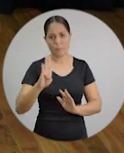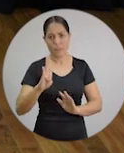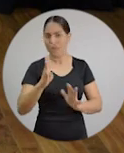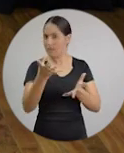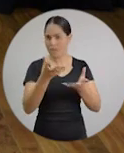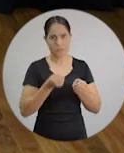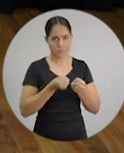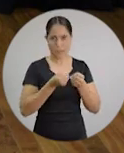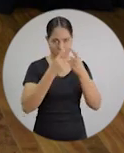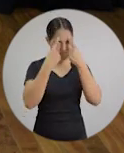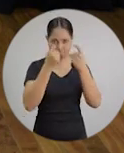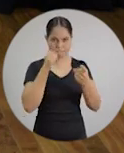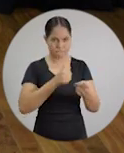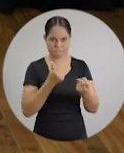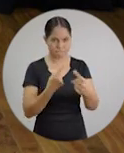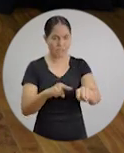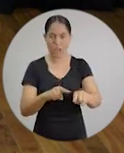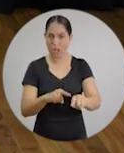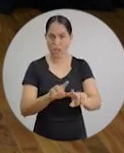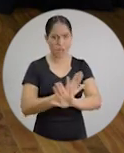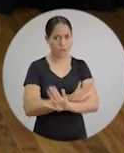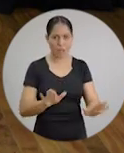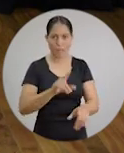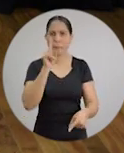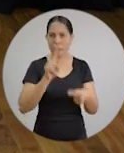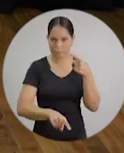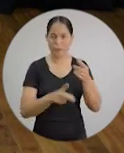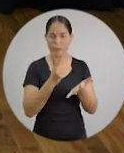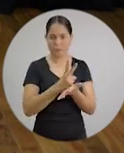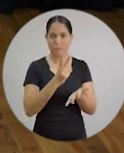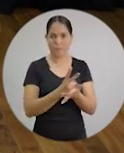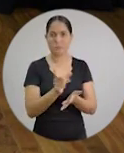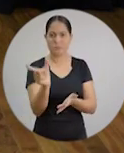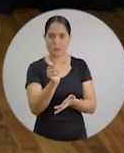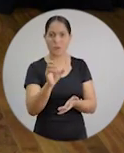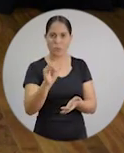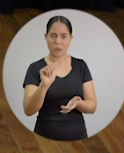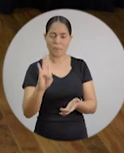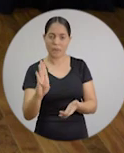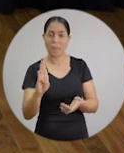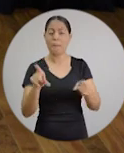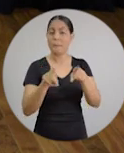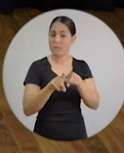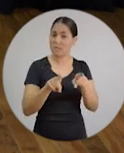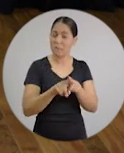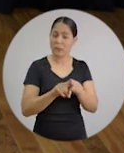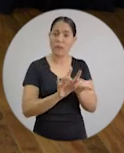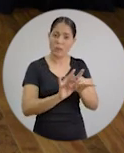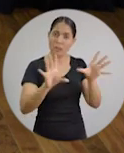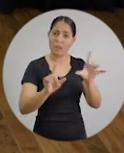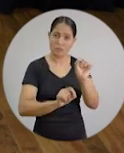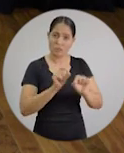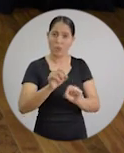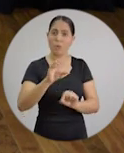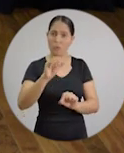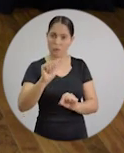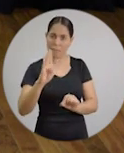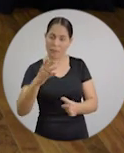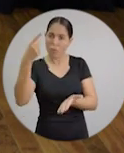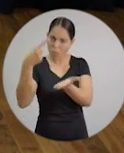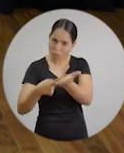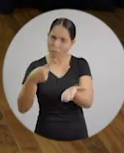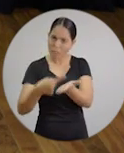não aceitar a violência contra a mulher, aqueles que pratiquem violência contra a mulher para exercer a advocacia, mas ao mesmo tempo a OAB